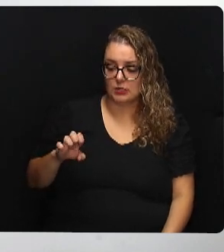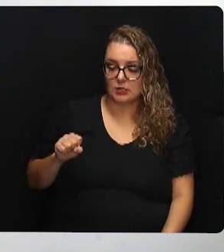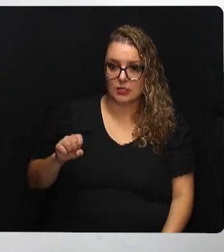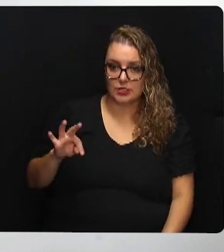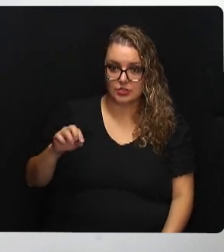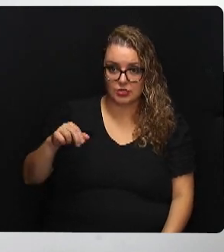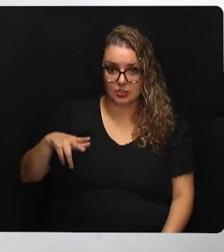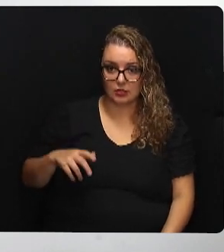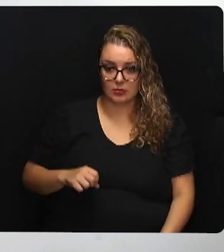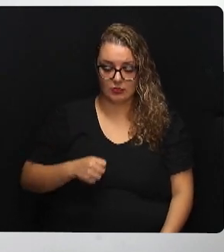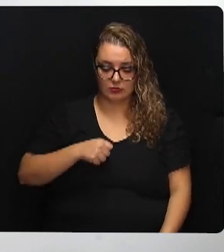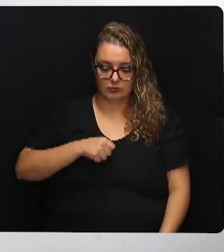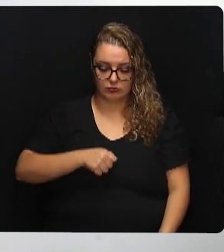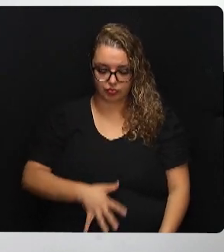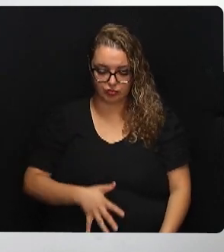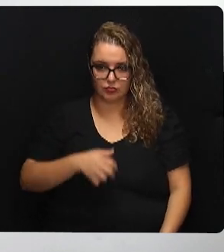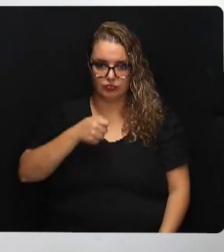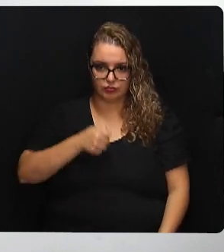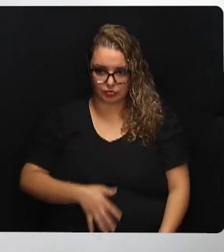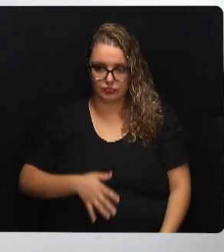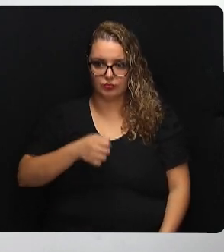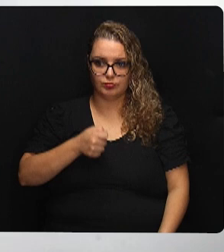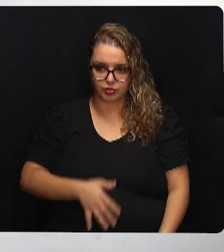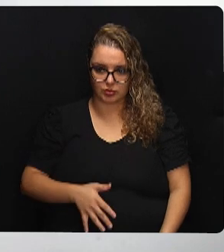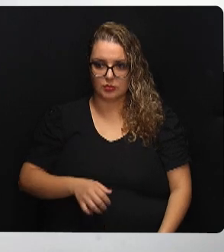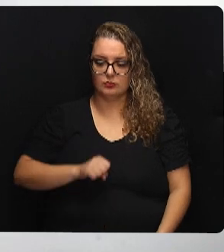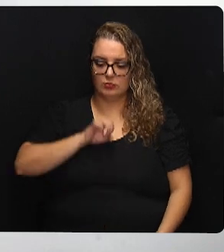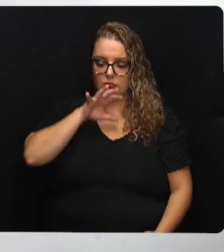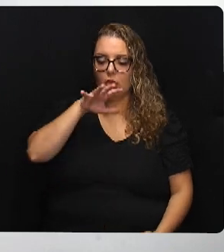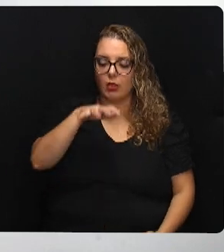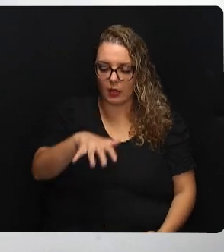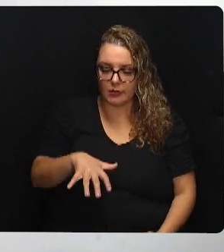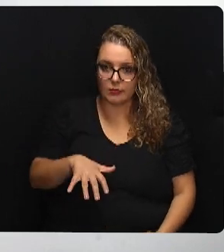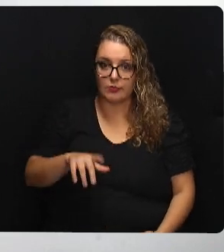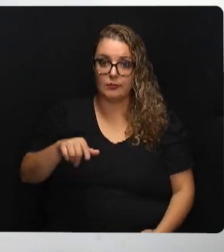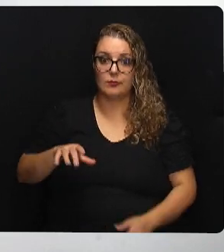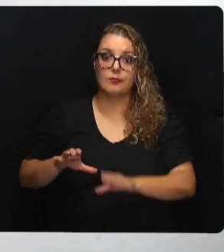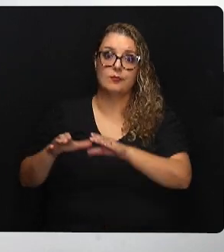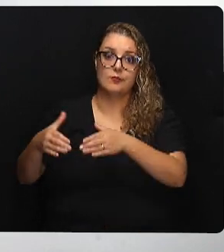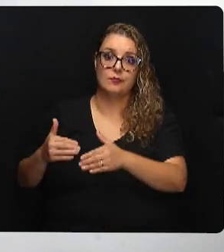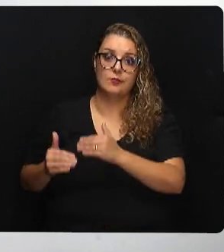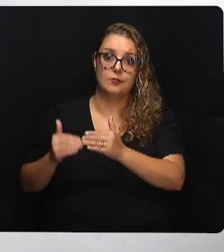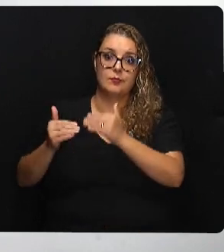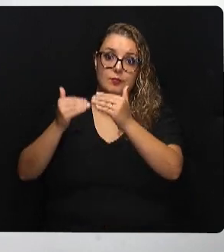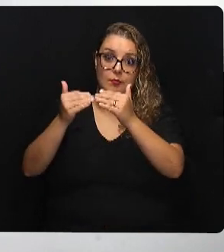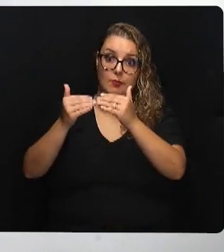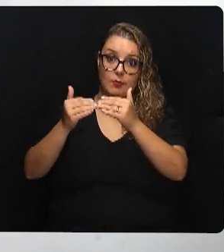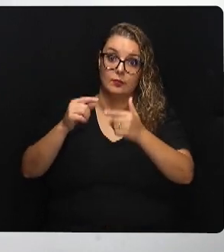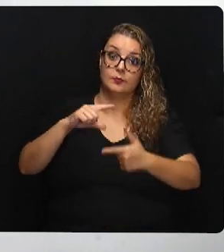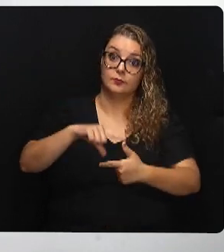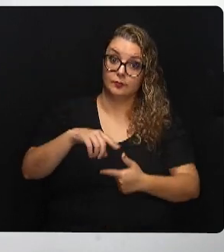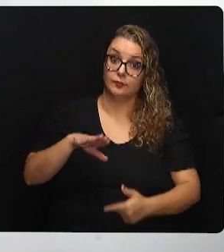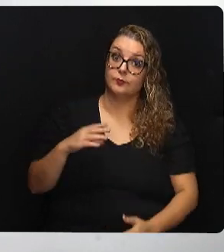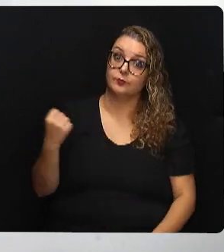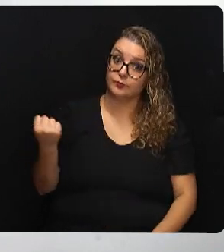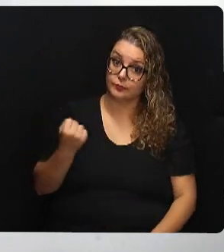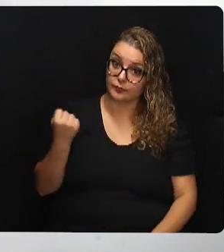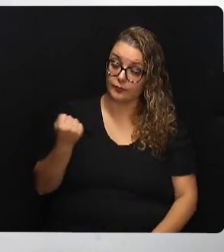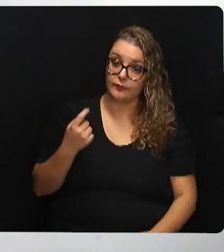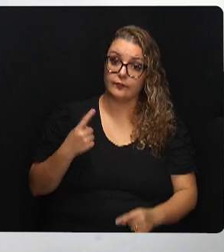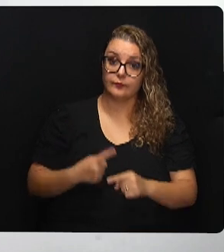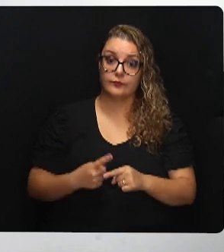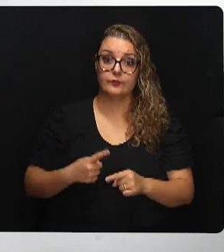cursam com vômito e diarreia, essas populações também acabam sendo mais suscetíveis a evoluir com quadros